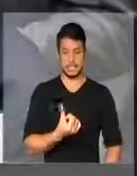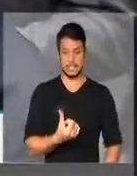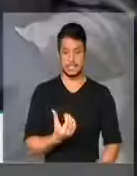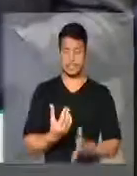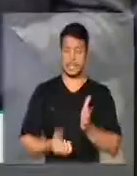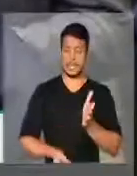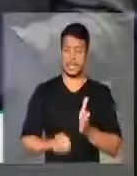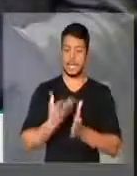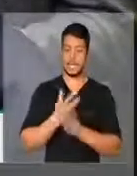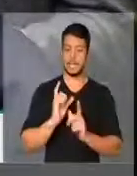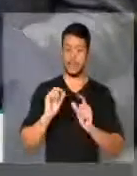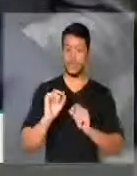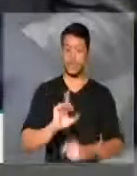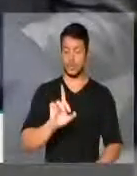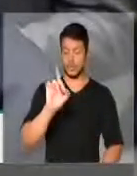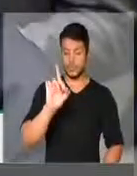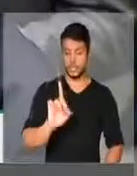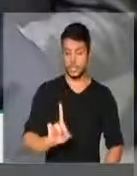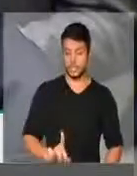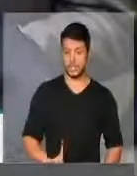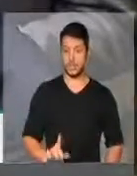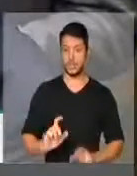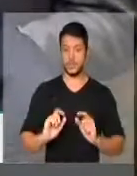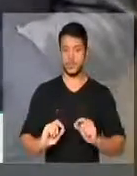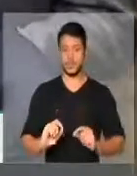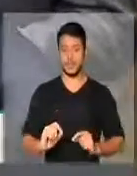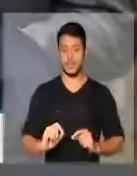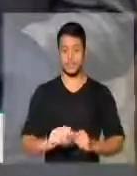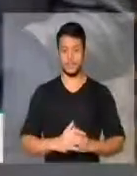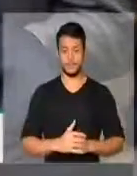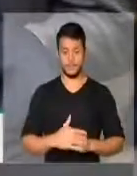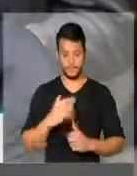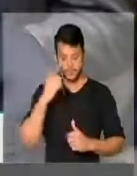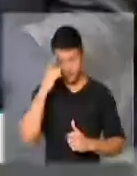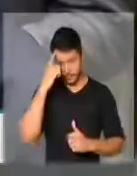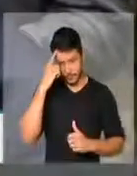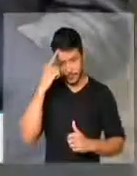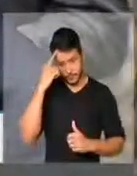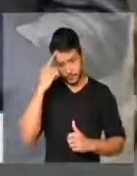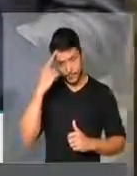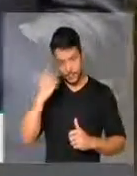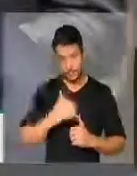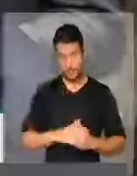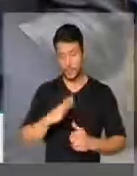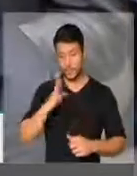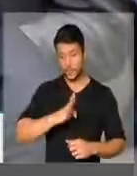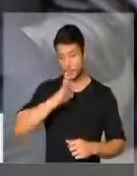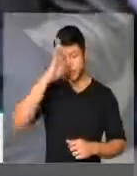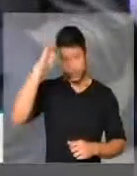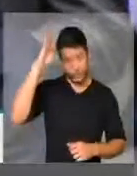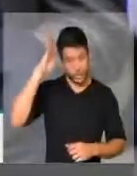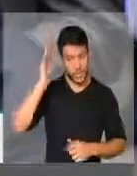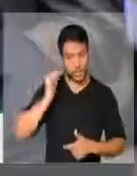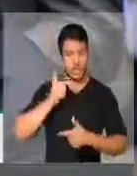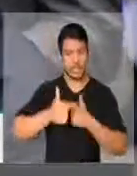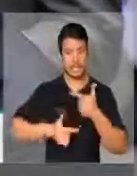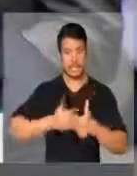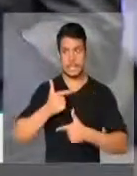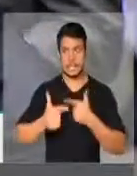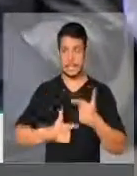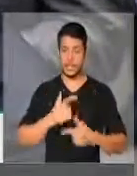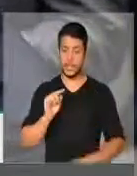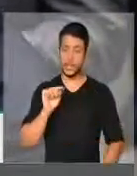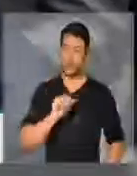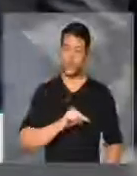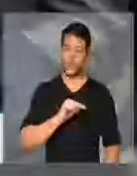um laço jurídico para que os bombeiros e todos aqueles que trabalharam e trabalham naquela lama tenham